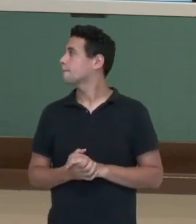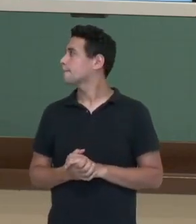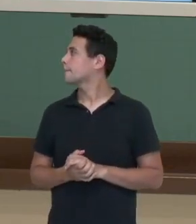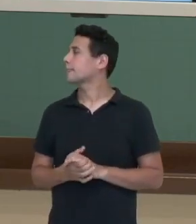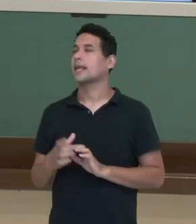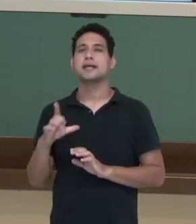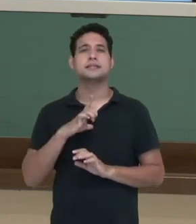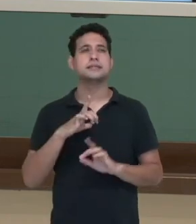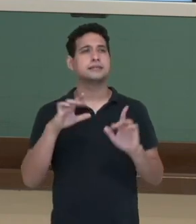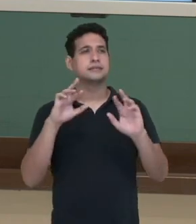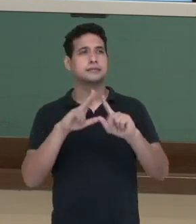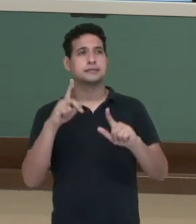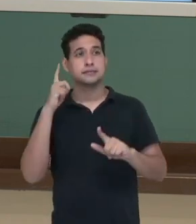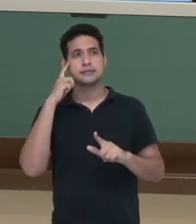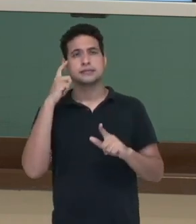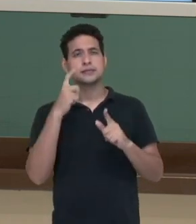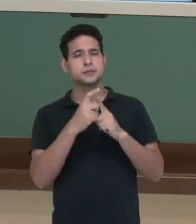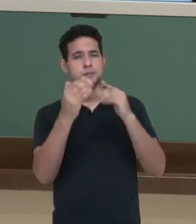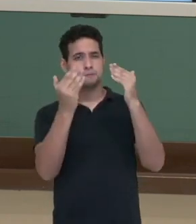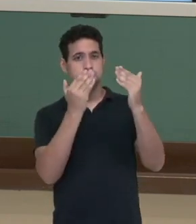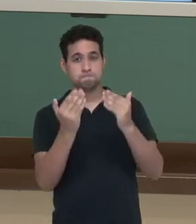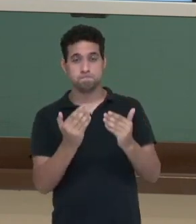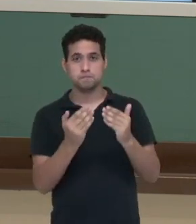temos granizar e lloviznar.